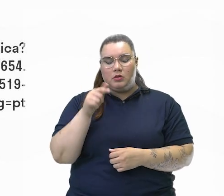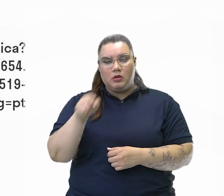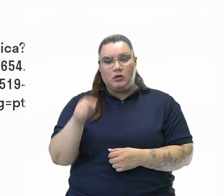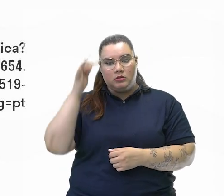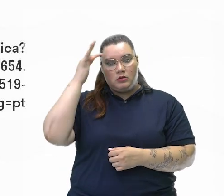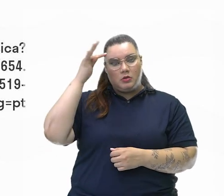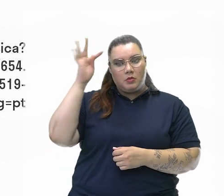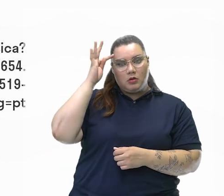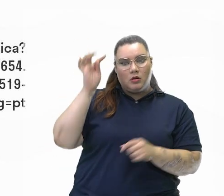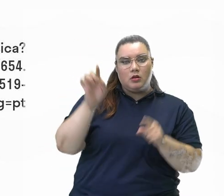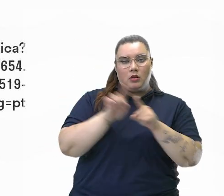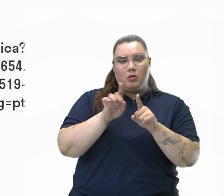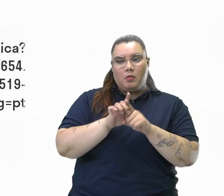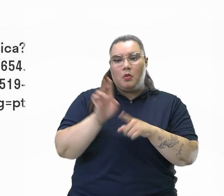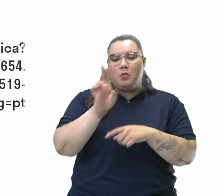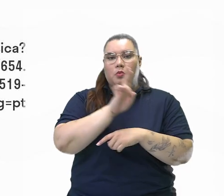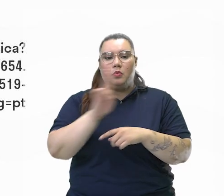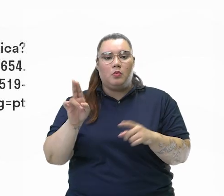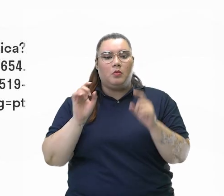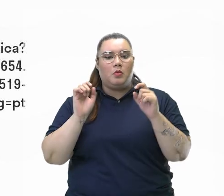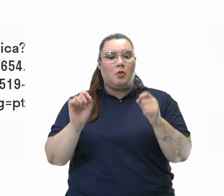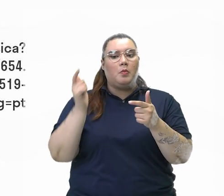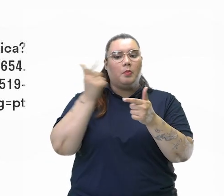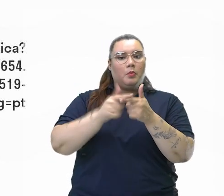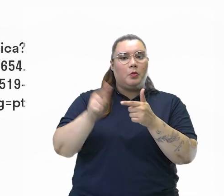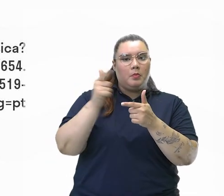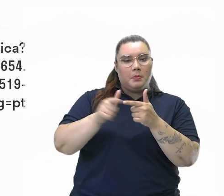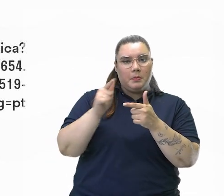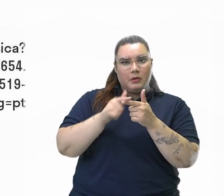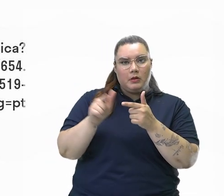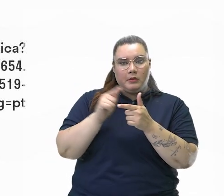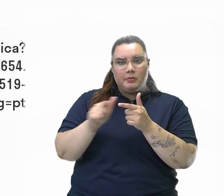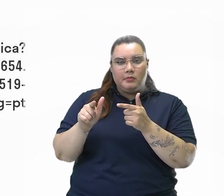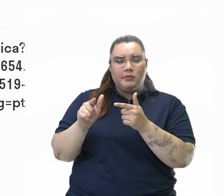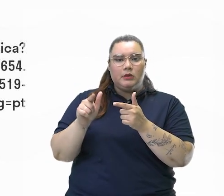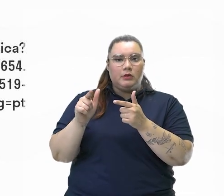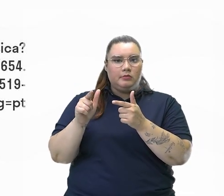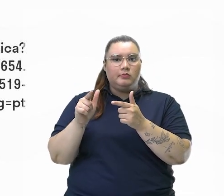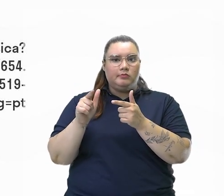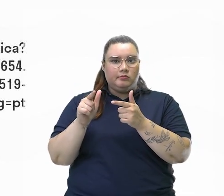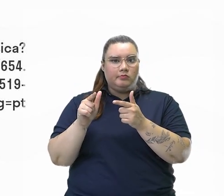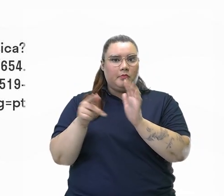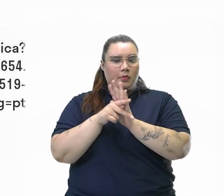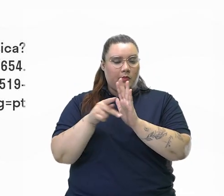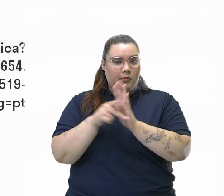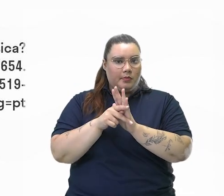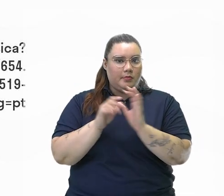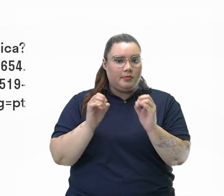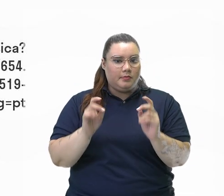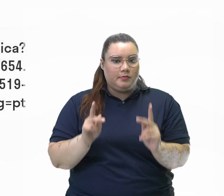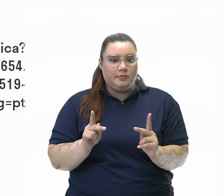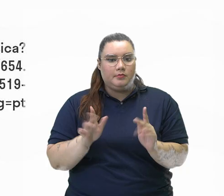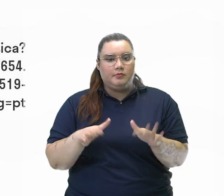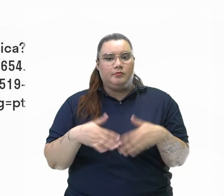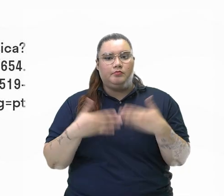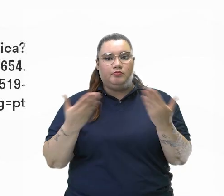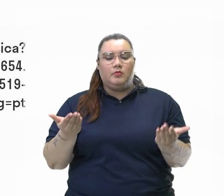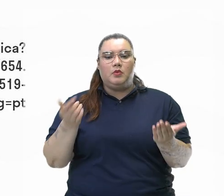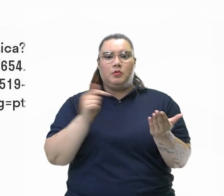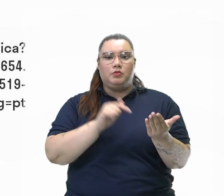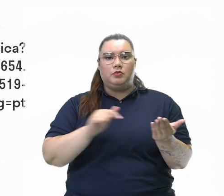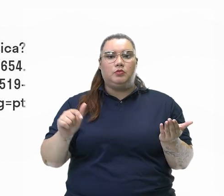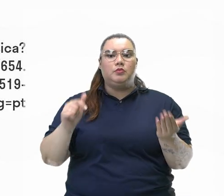teoria quântica e constitui o chamado problema da medição. Então, mais uma vez